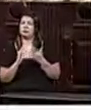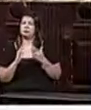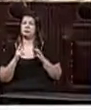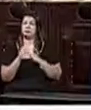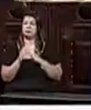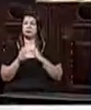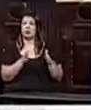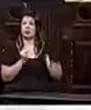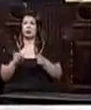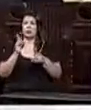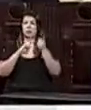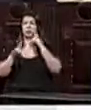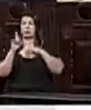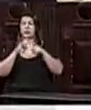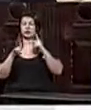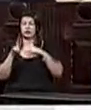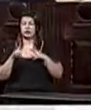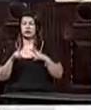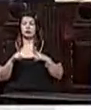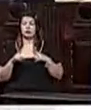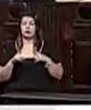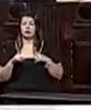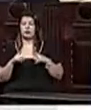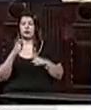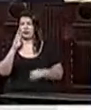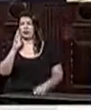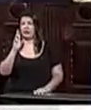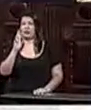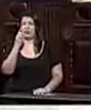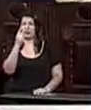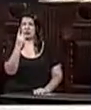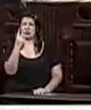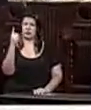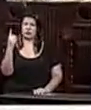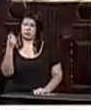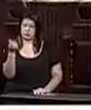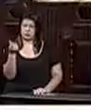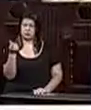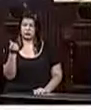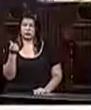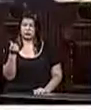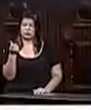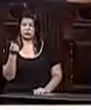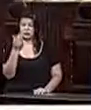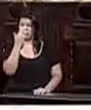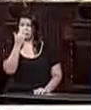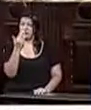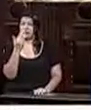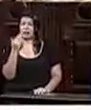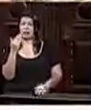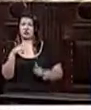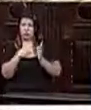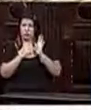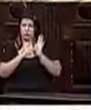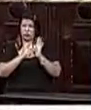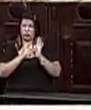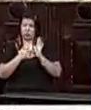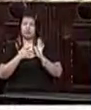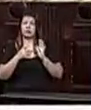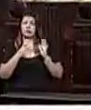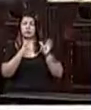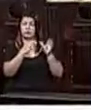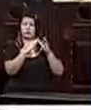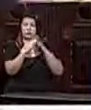rodovia, na BR-116, não é? Em frente ao condomínio, em frente ao conjunto